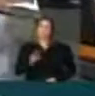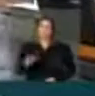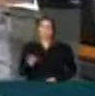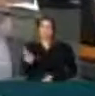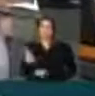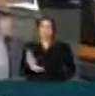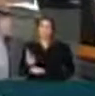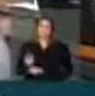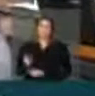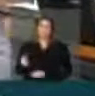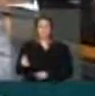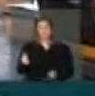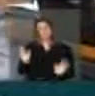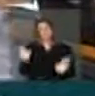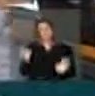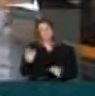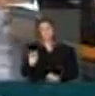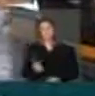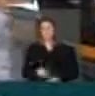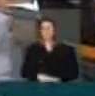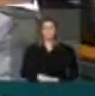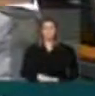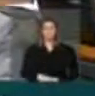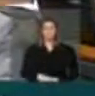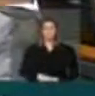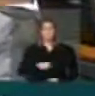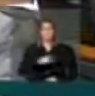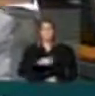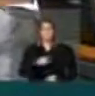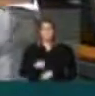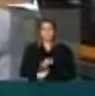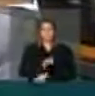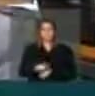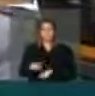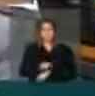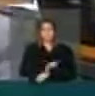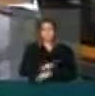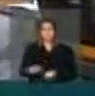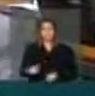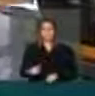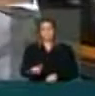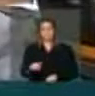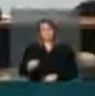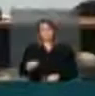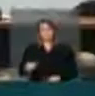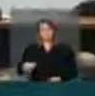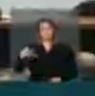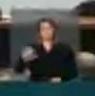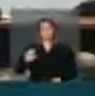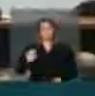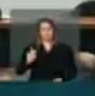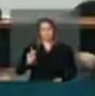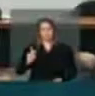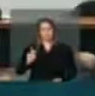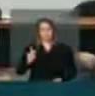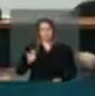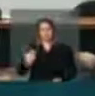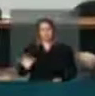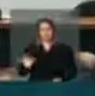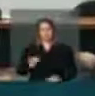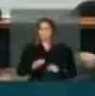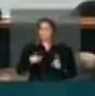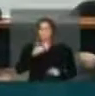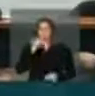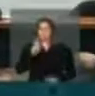não foi empréstimo, o outro fala que foi empréstimo, mas enfim, esse artifício, de certa forma, aumentou o superávit, mas mesmo assim ele ficou na